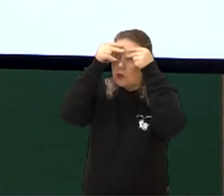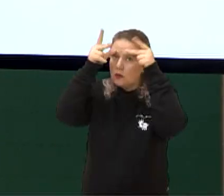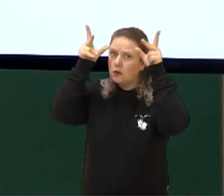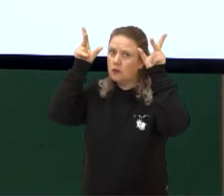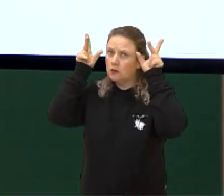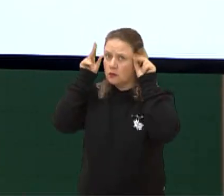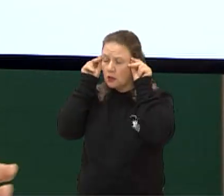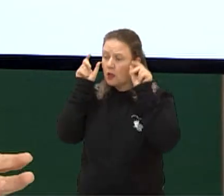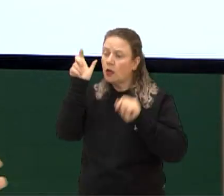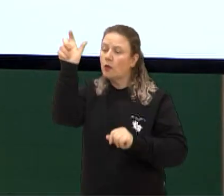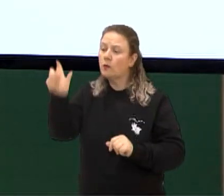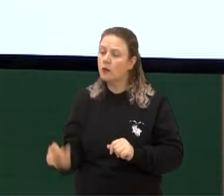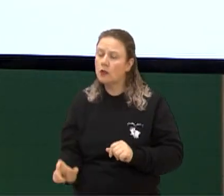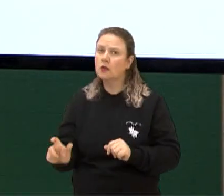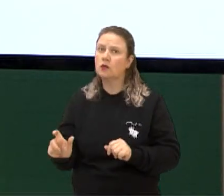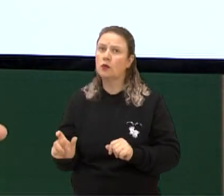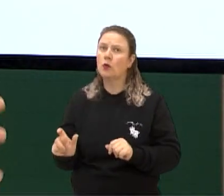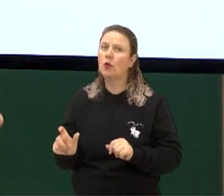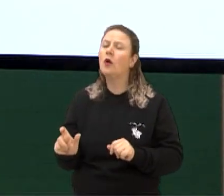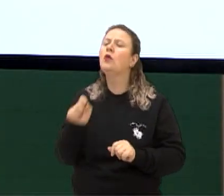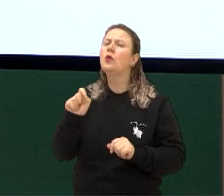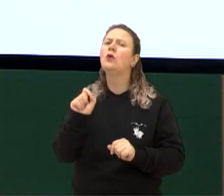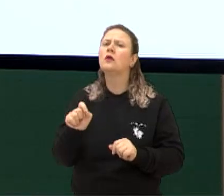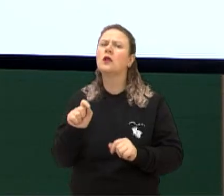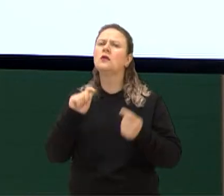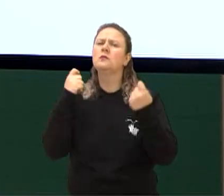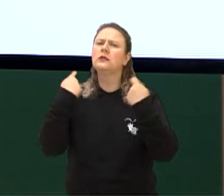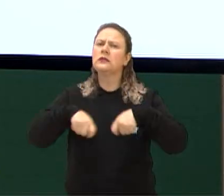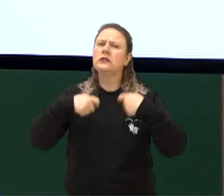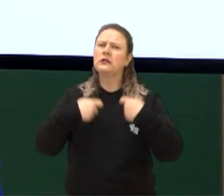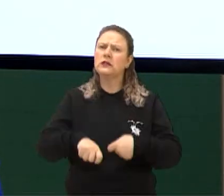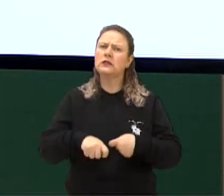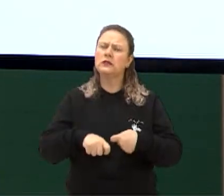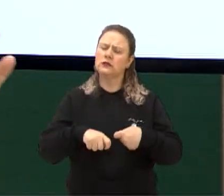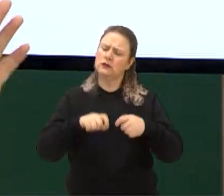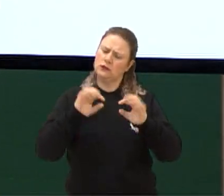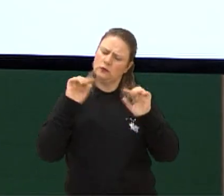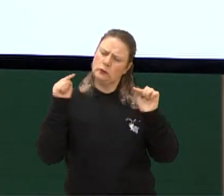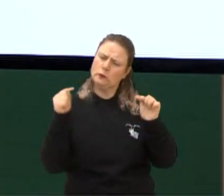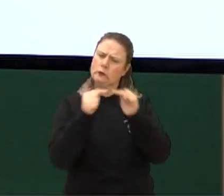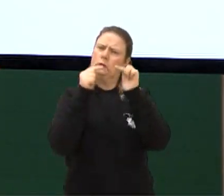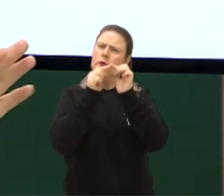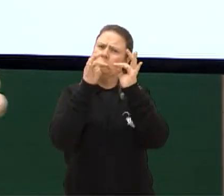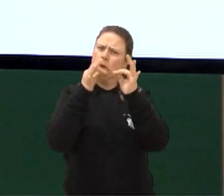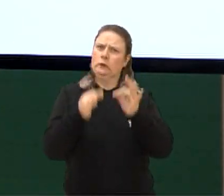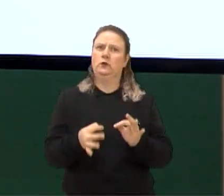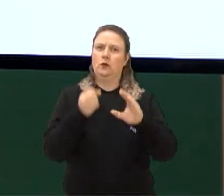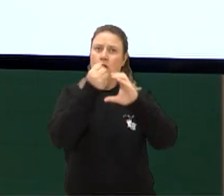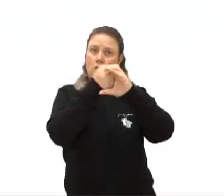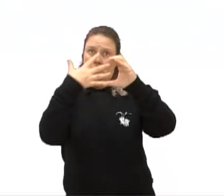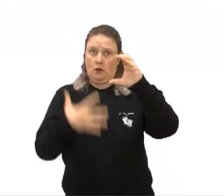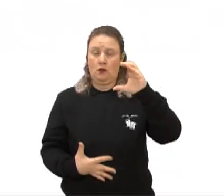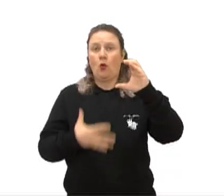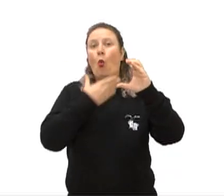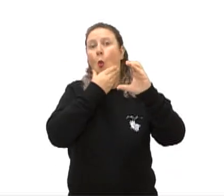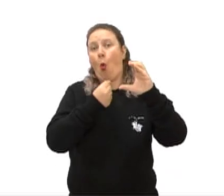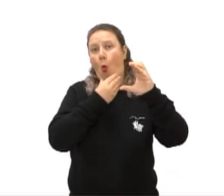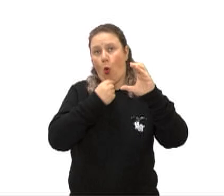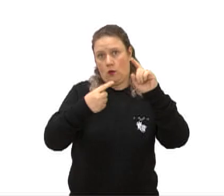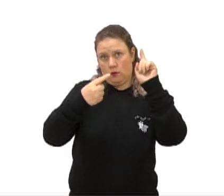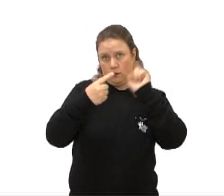considerado cidadão, ele tinha que se enquadrar em algumas características aí. Tá? Primeiro, ele tinha que ser homem,